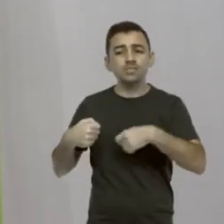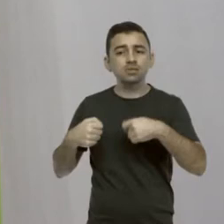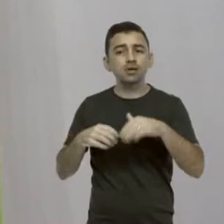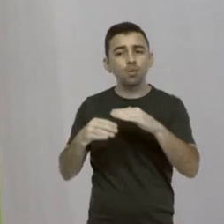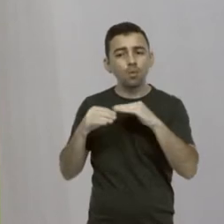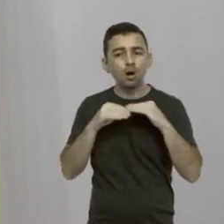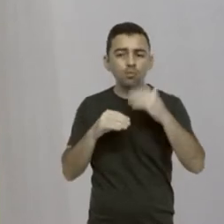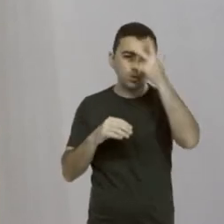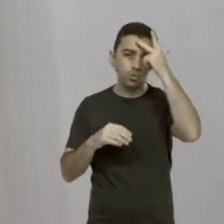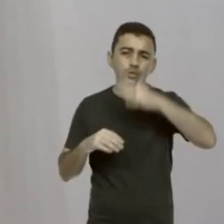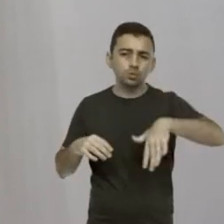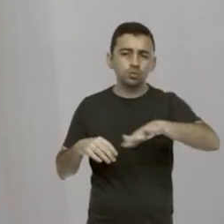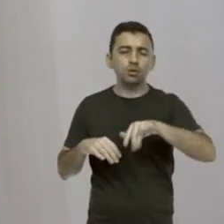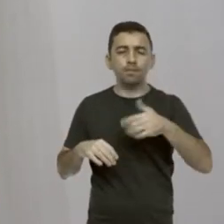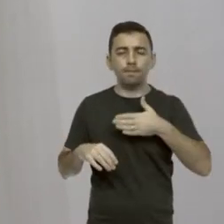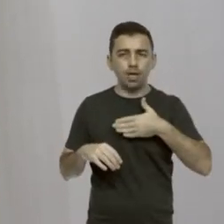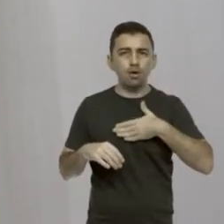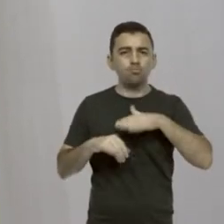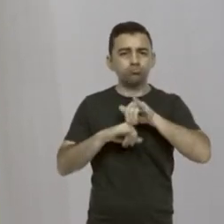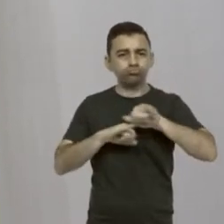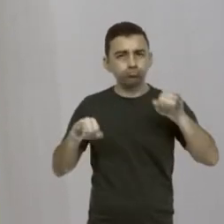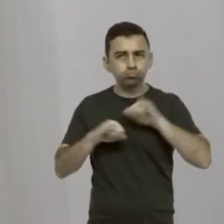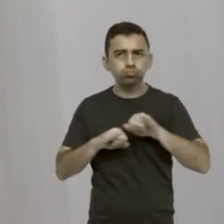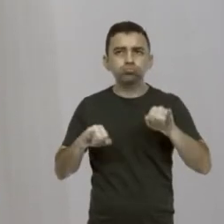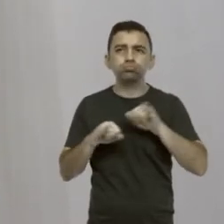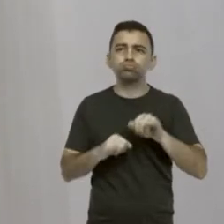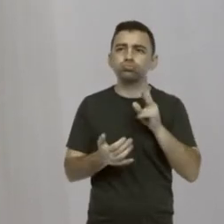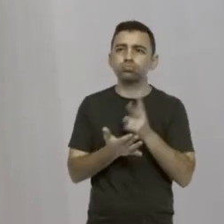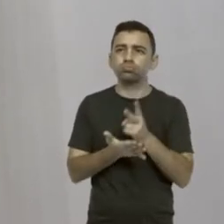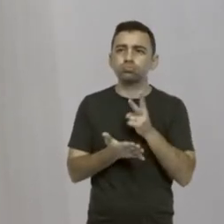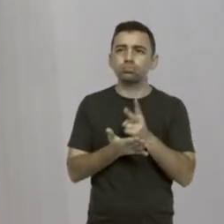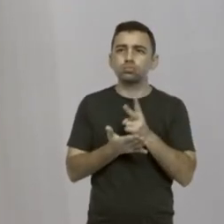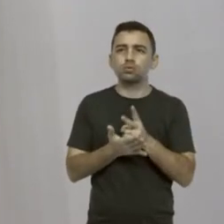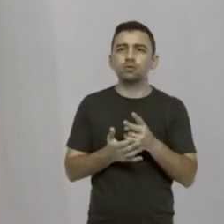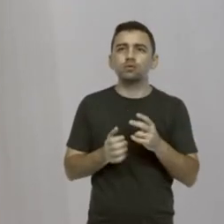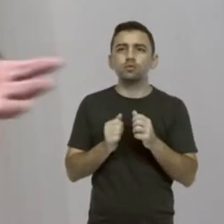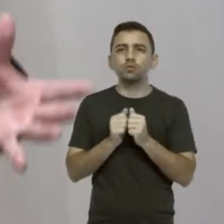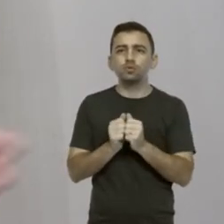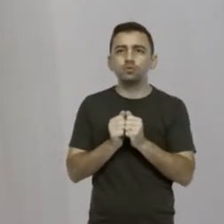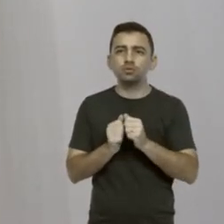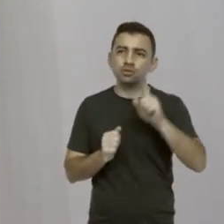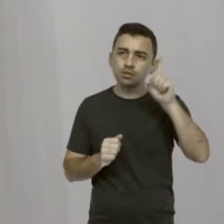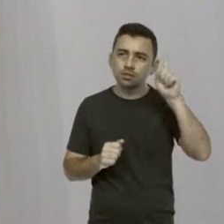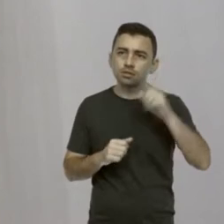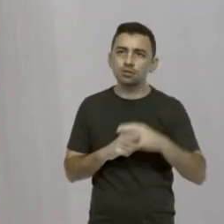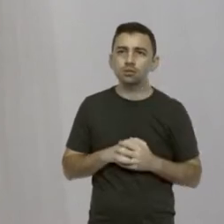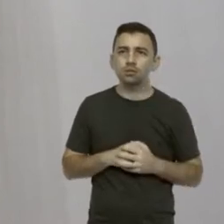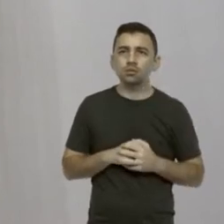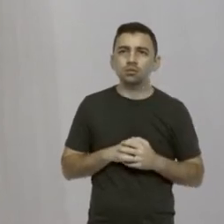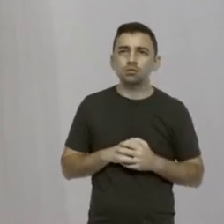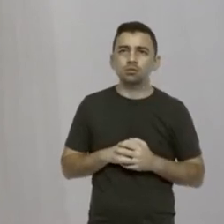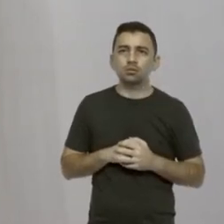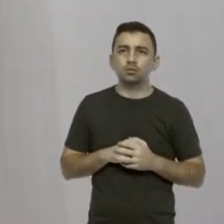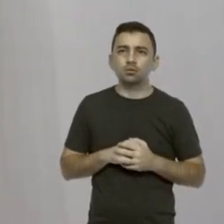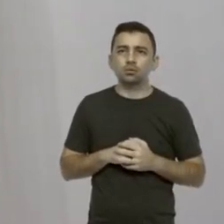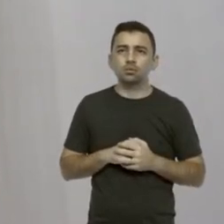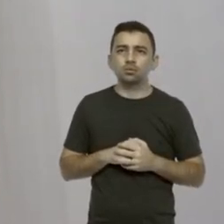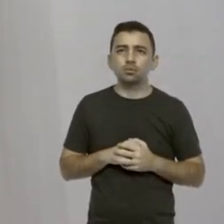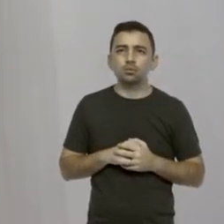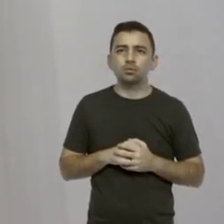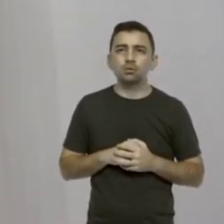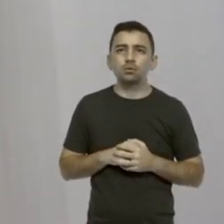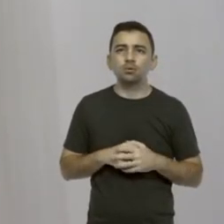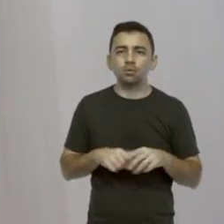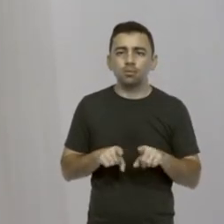lema de campanha. Quero sempre estar junto com Deus. Queria falar um pouquinho do meu